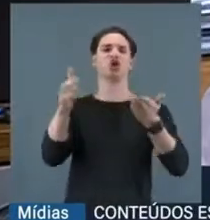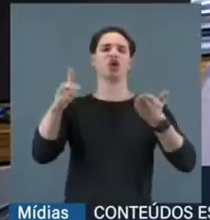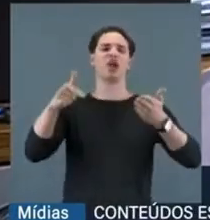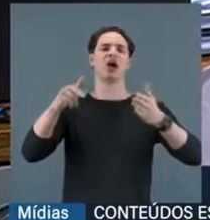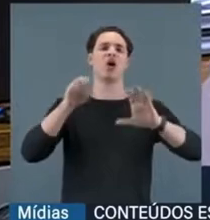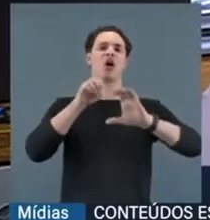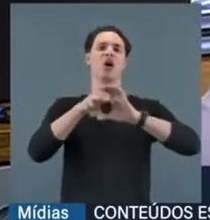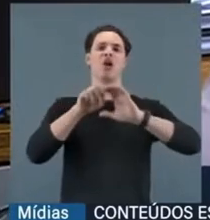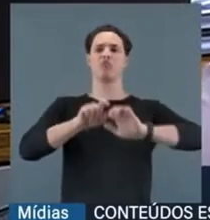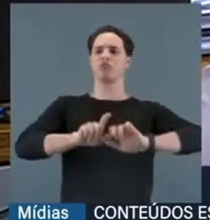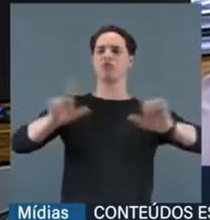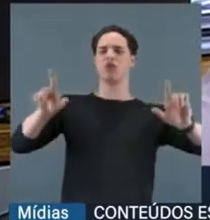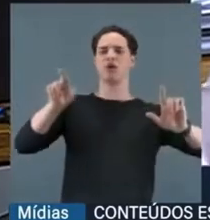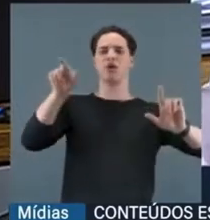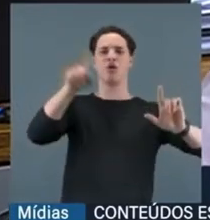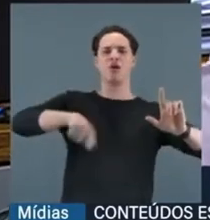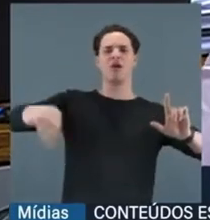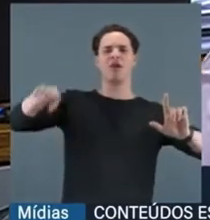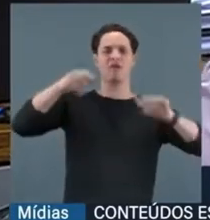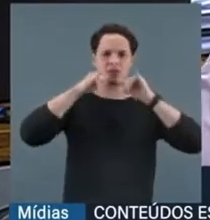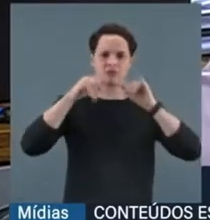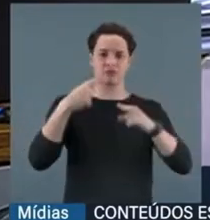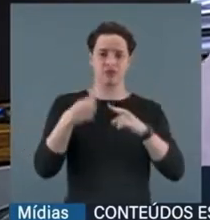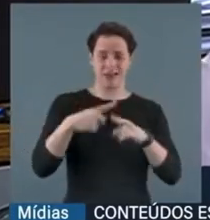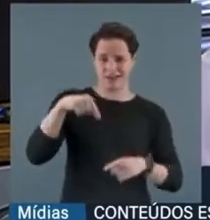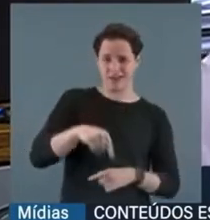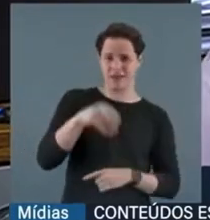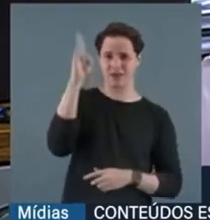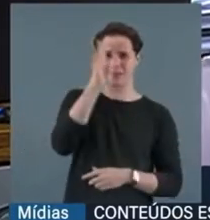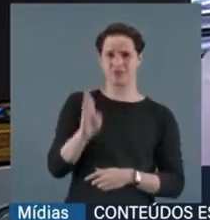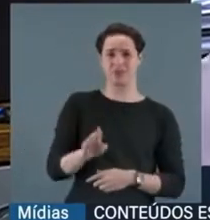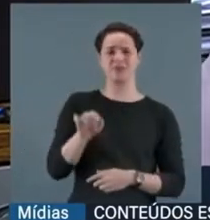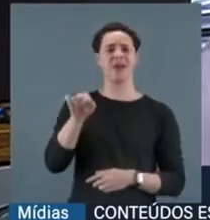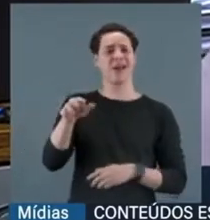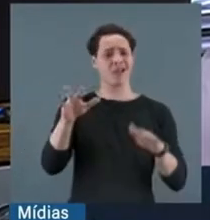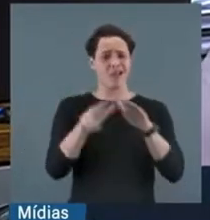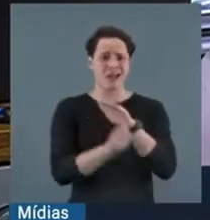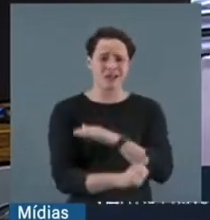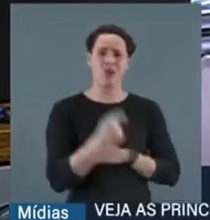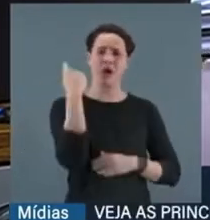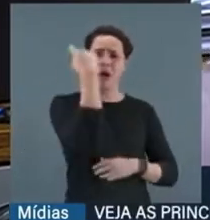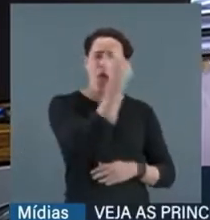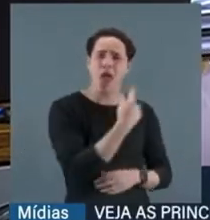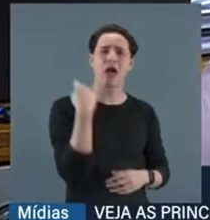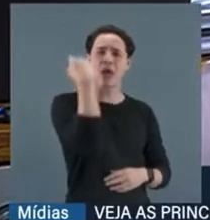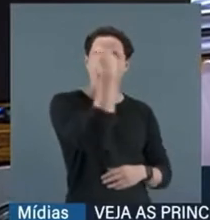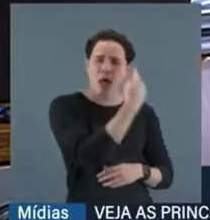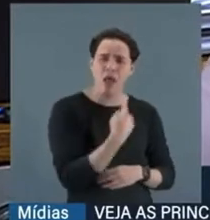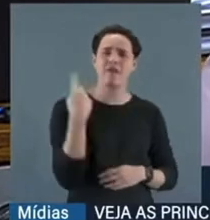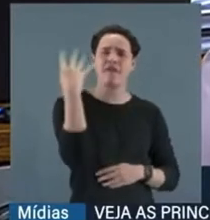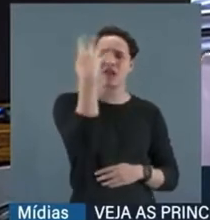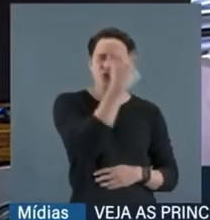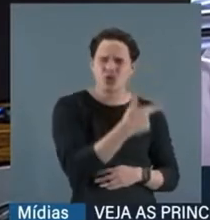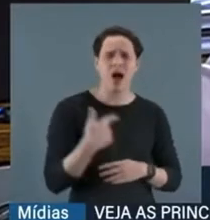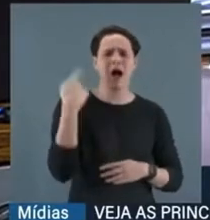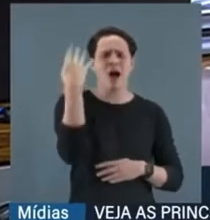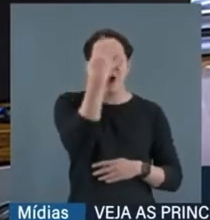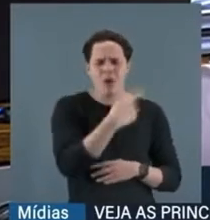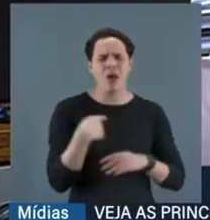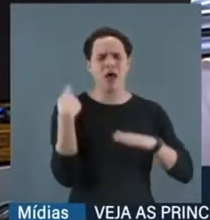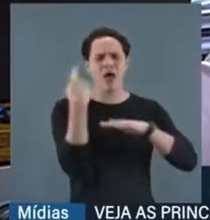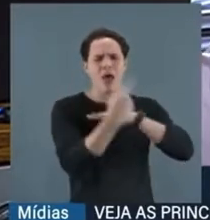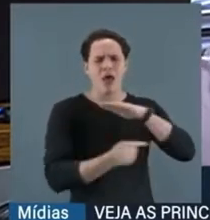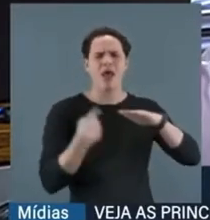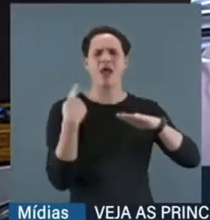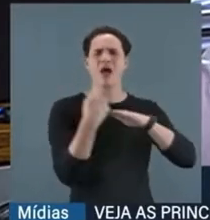ou que o Valha porque no Brasil Era ladrão 24 horas por dia sete dias por